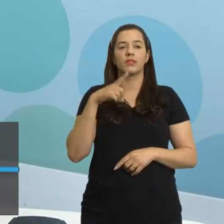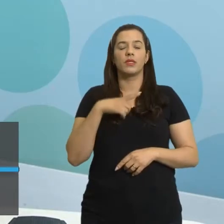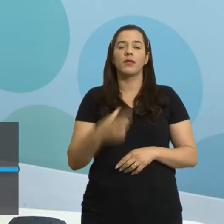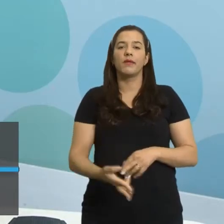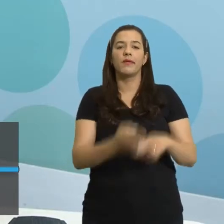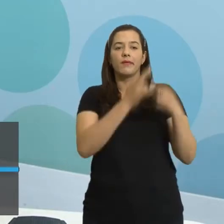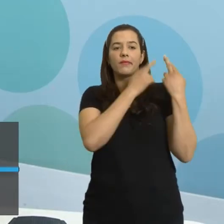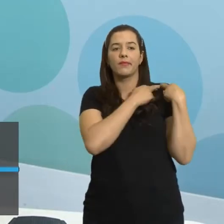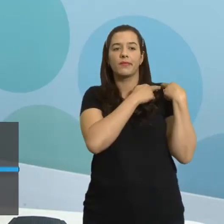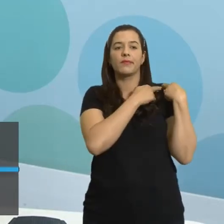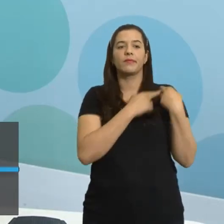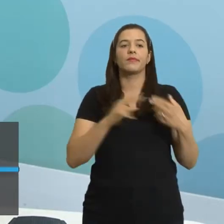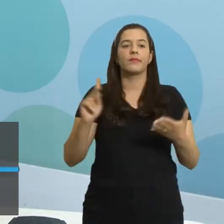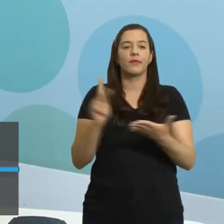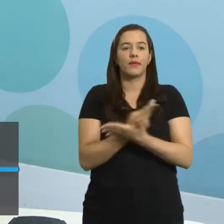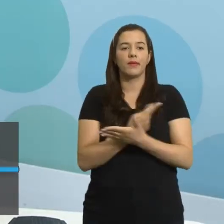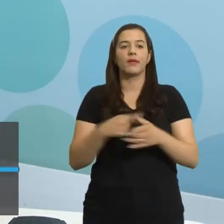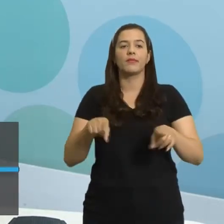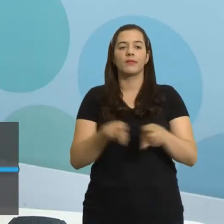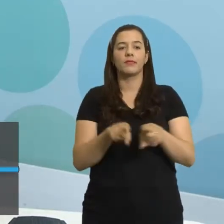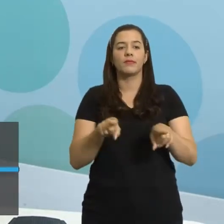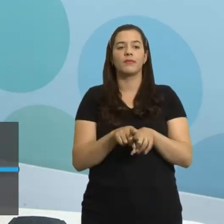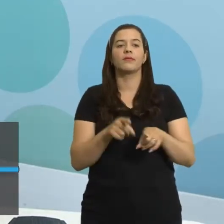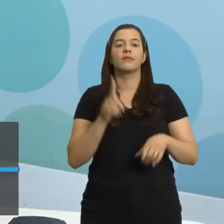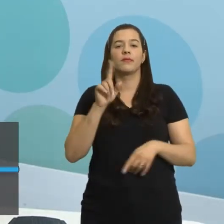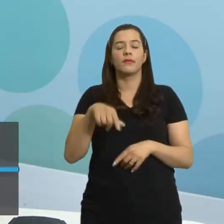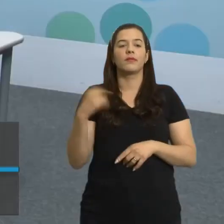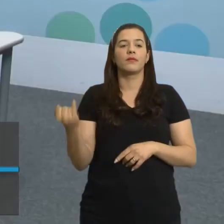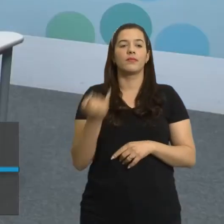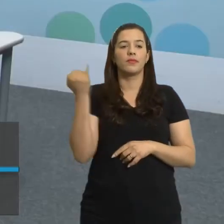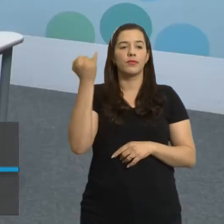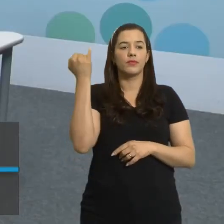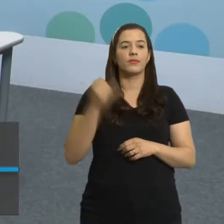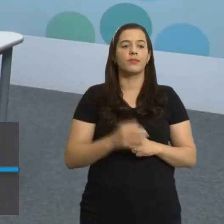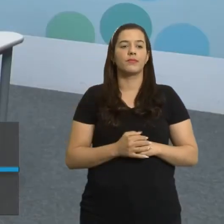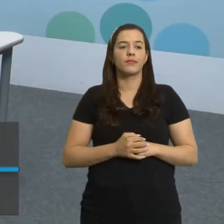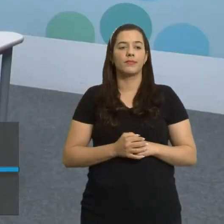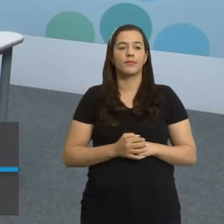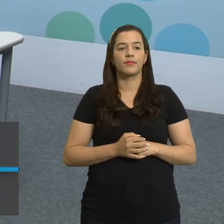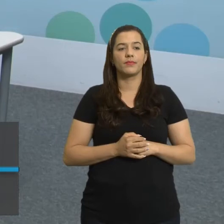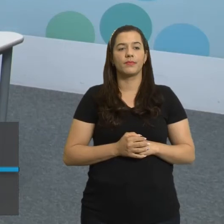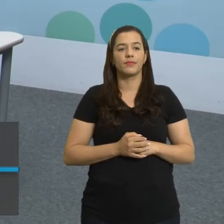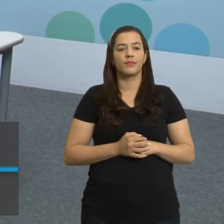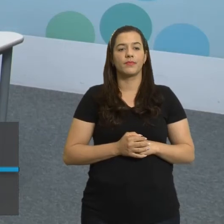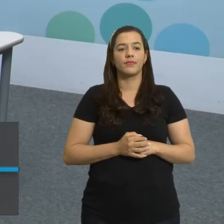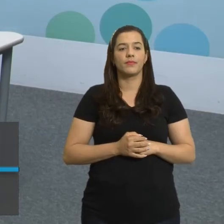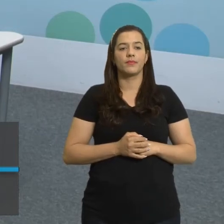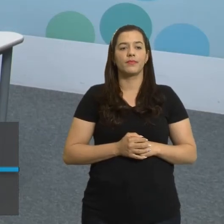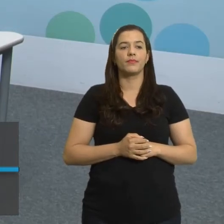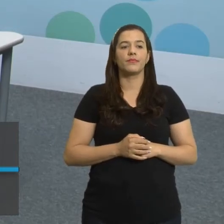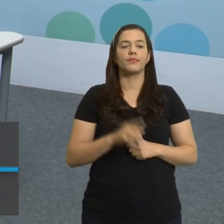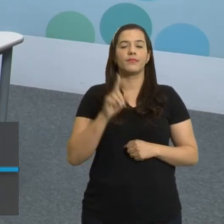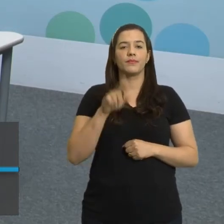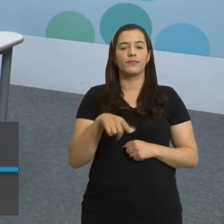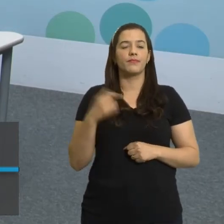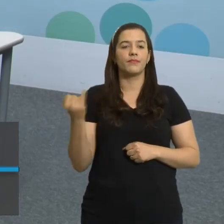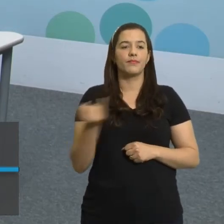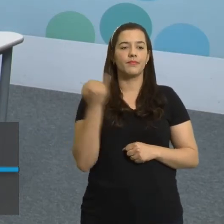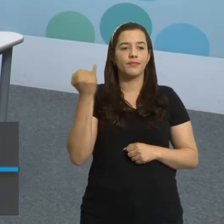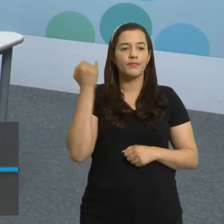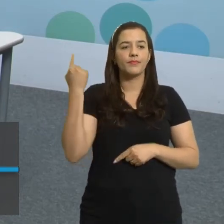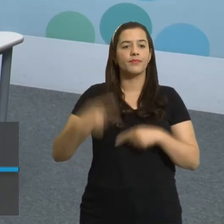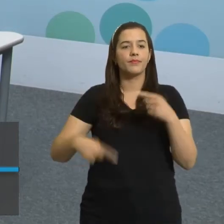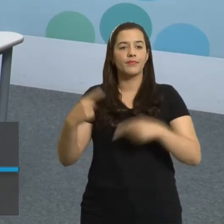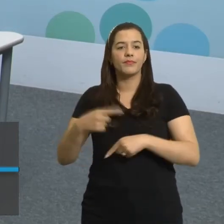pessoas erradas, né? Então, é muito importante essa questão, Grazi. Sim, eu acho que é fundamental essa discussão com